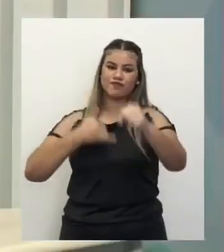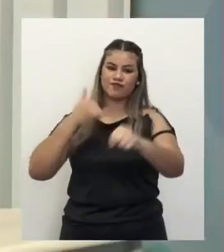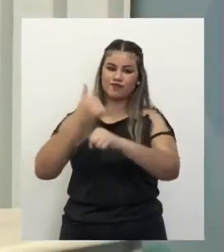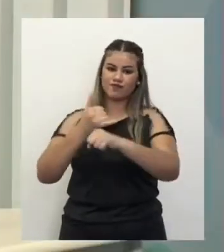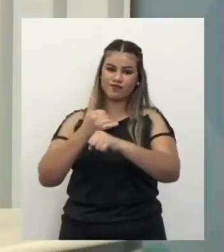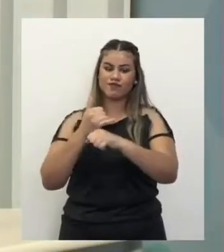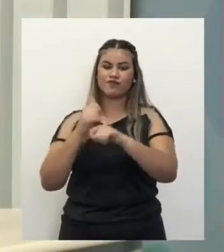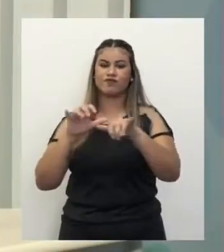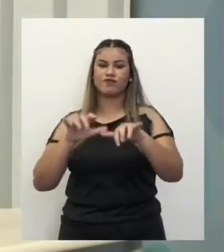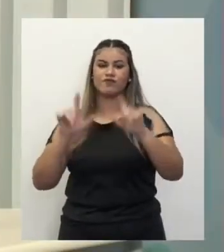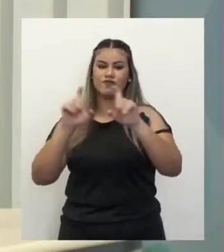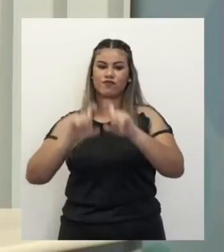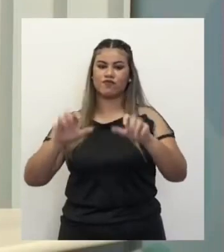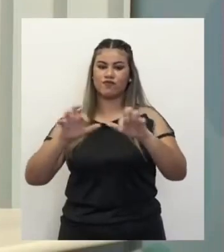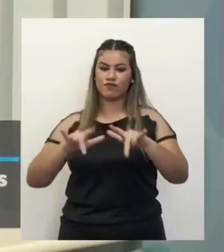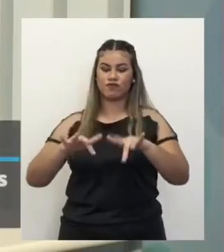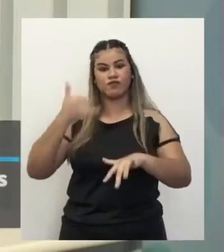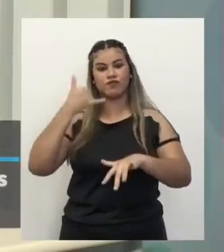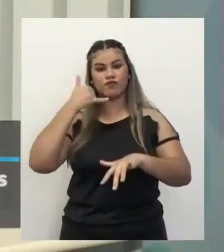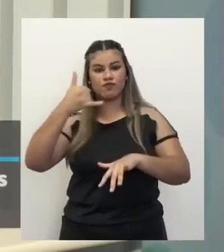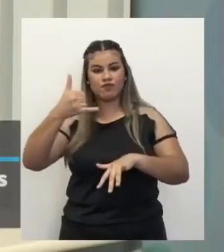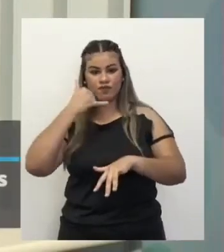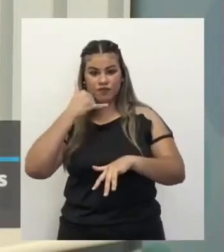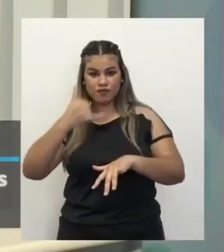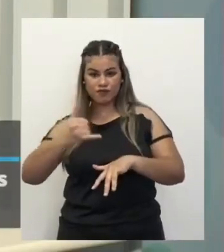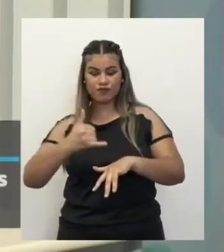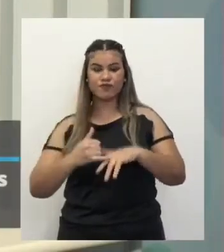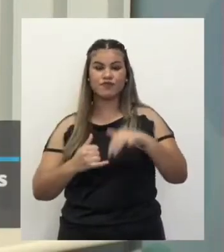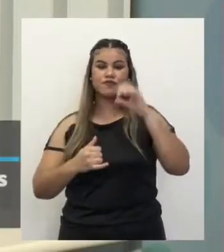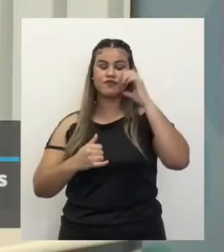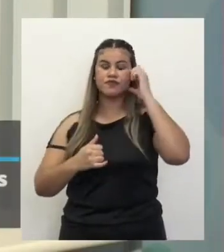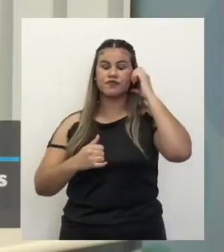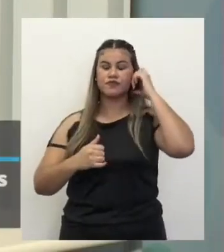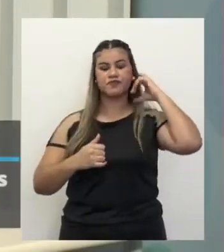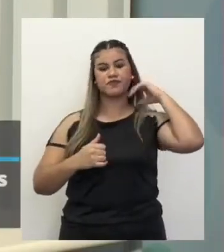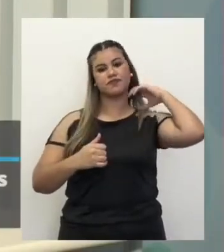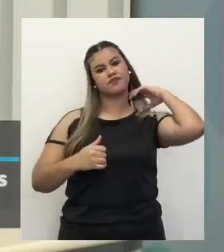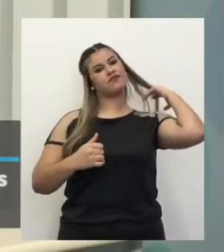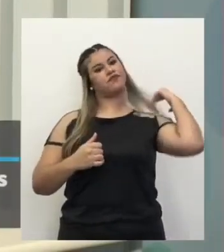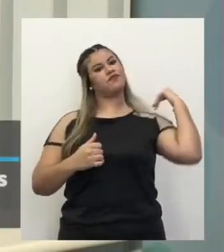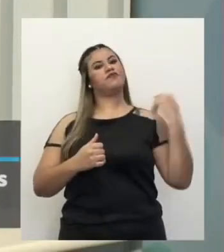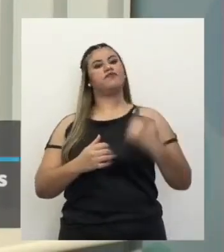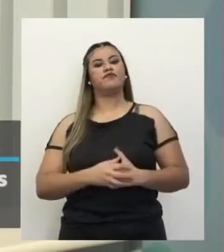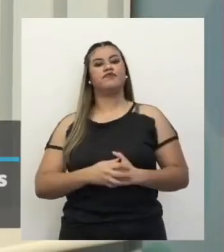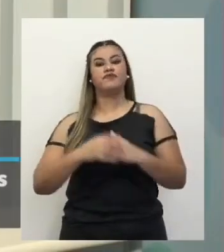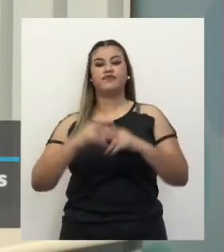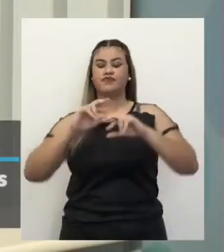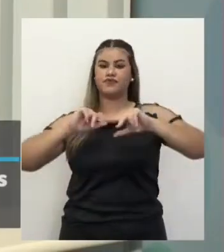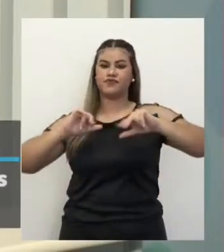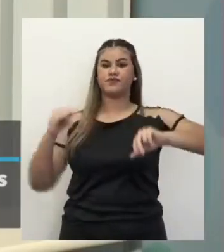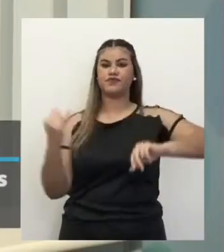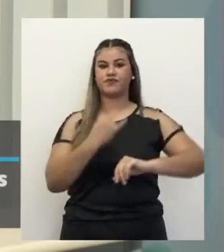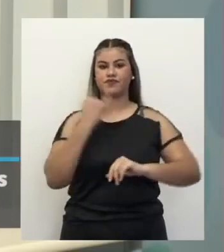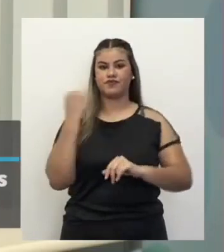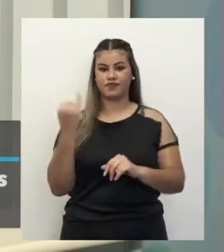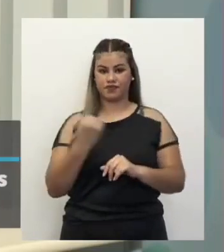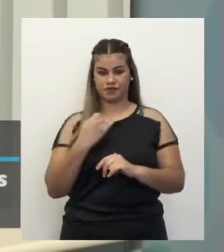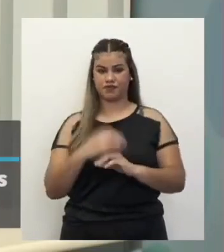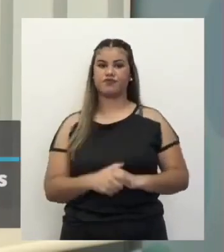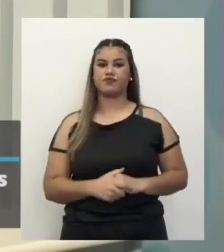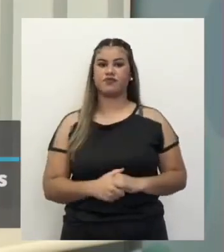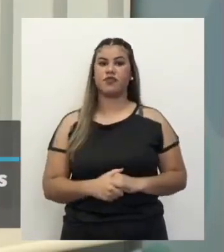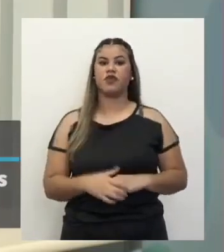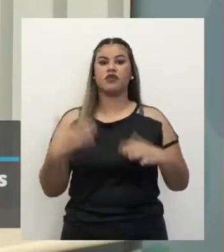de computadores, a telefonia. Então, são pontos importantes. Então, hoje, dentro dessa questão